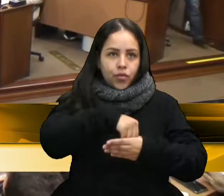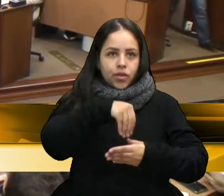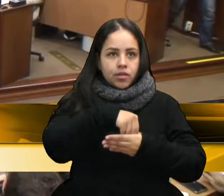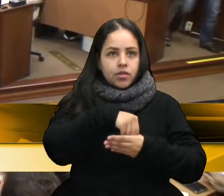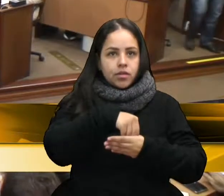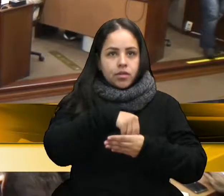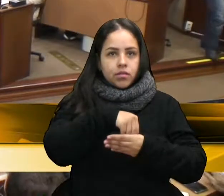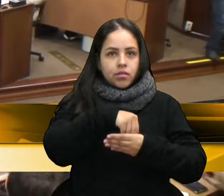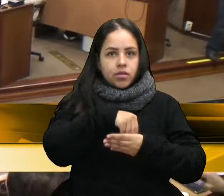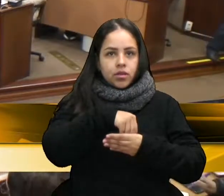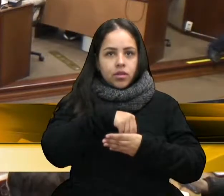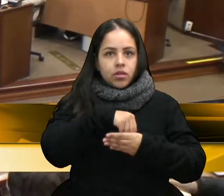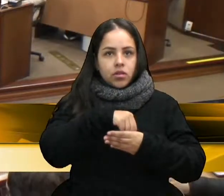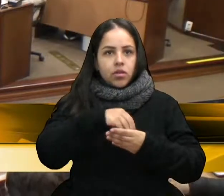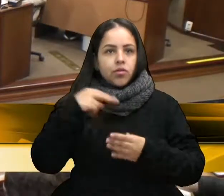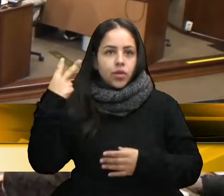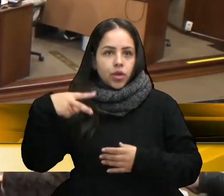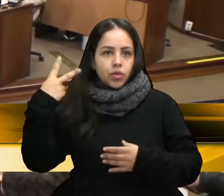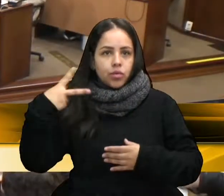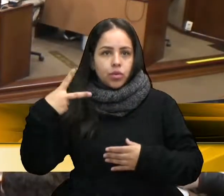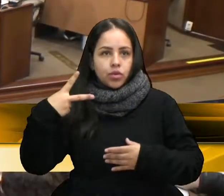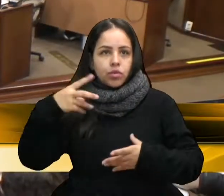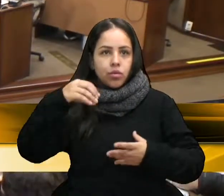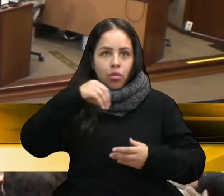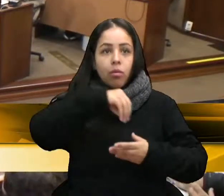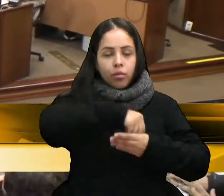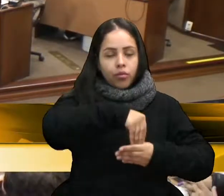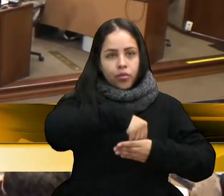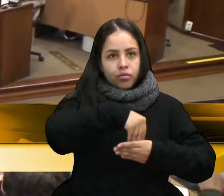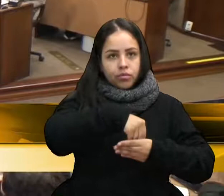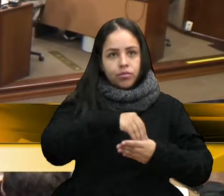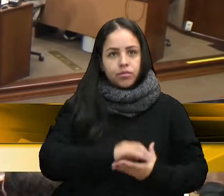Solicito aos vereadores que registrem seus votos.